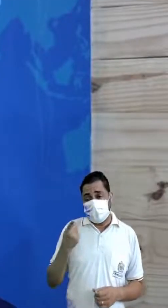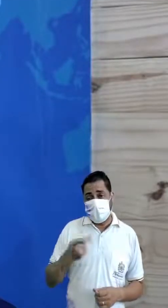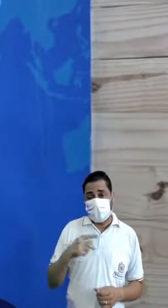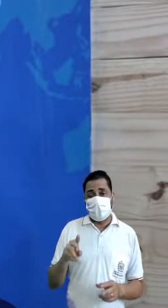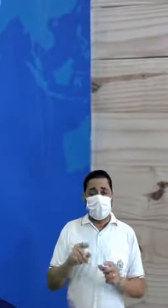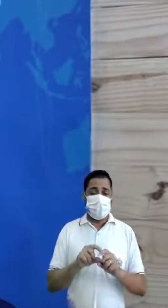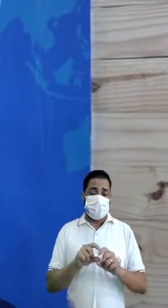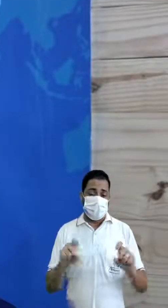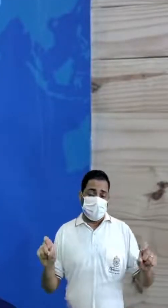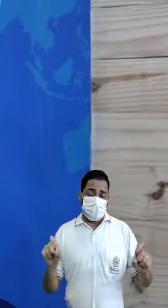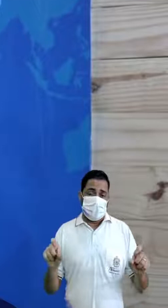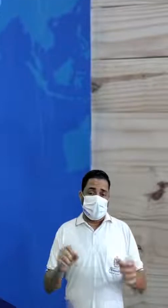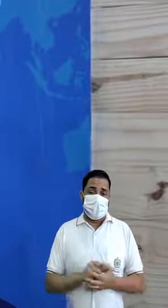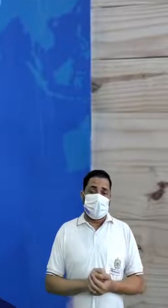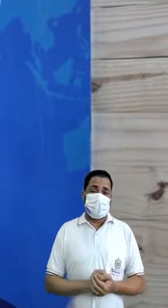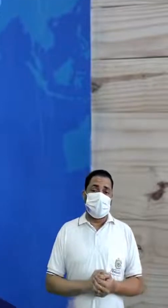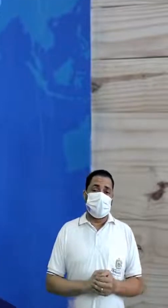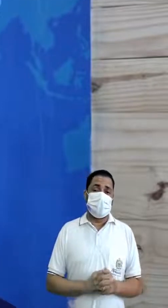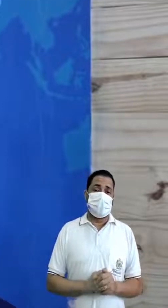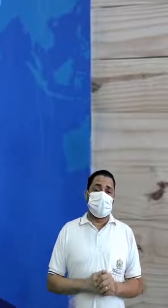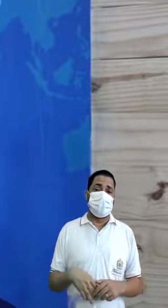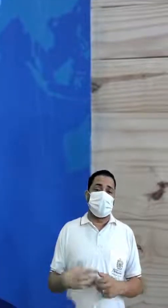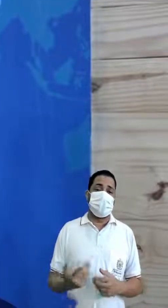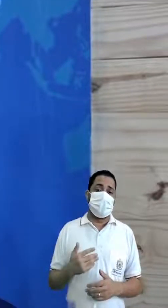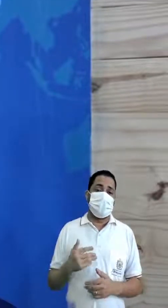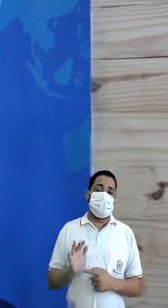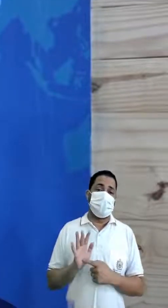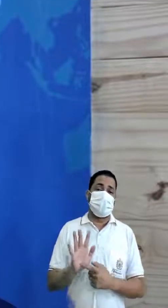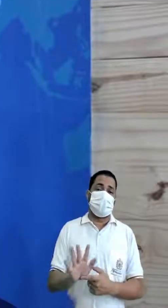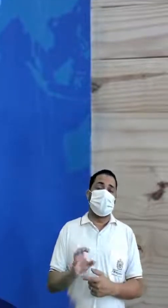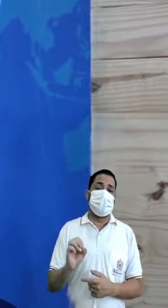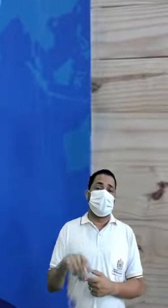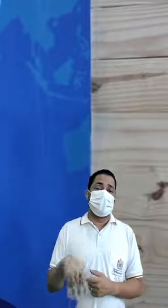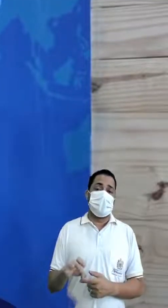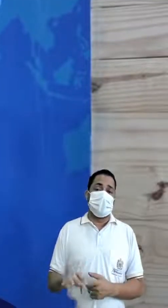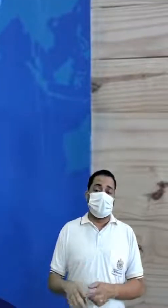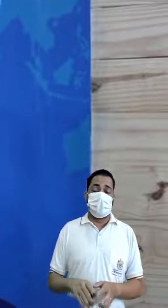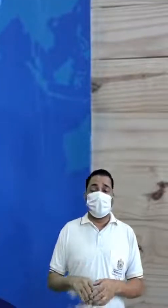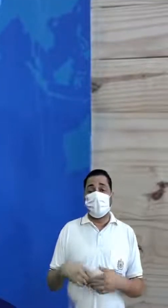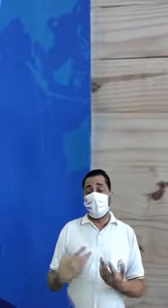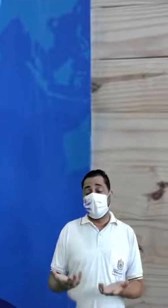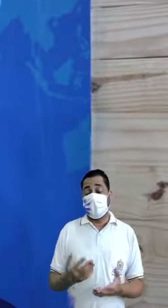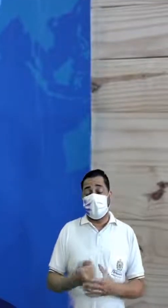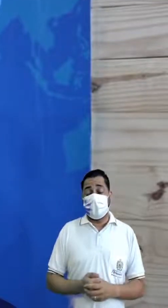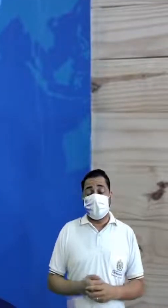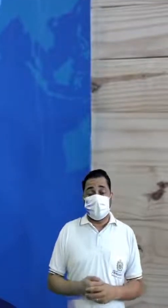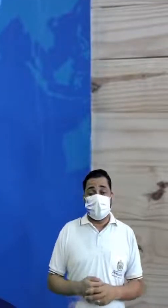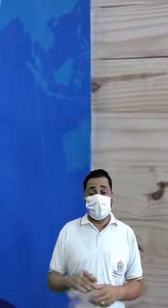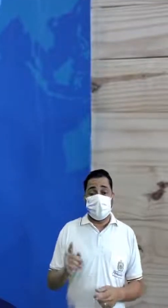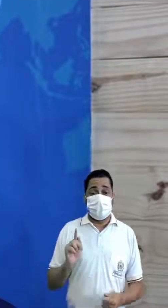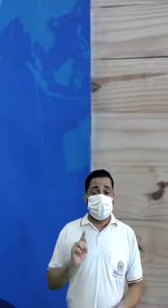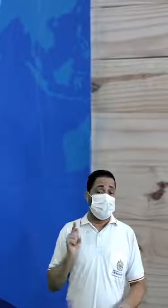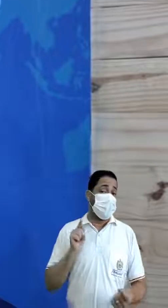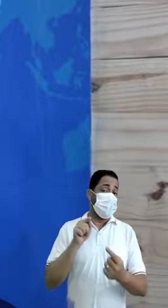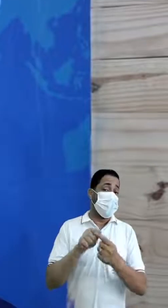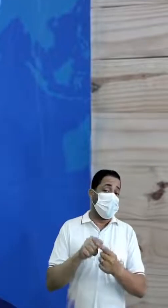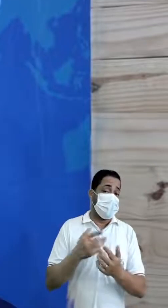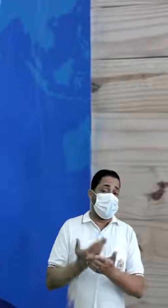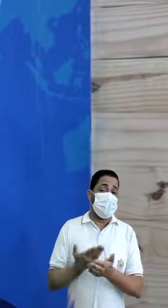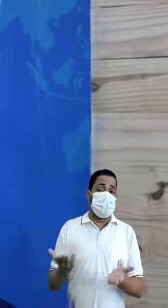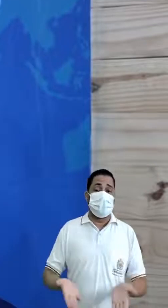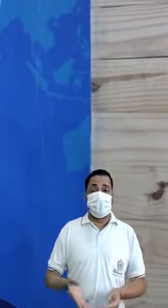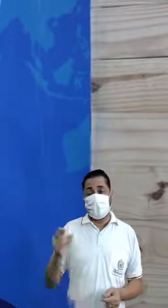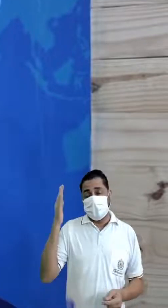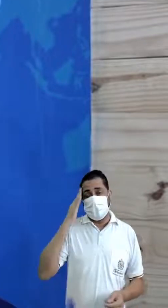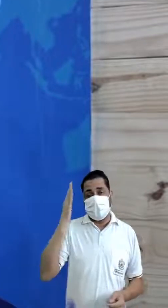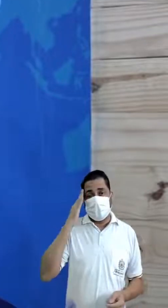nomenclatura desse tipo de projeção, certo? Que é a projeção cônica. Então, o objetivo da nossa aula de hoje é entender um pouco